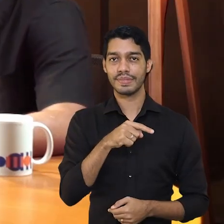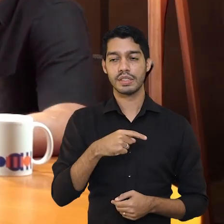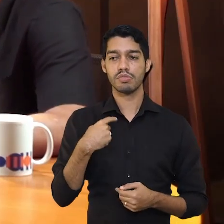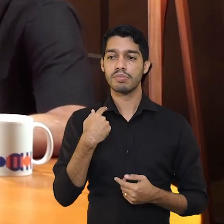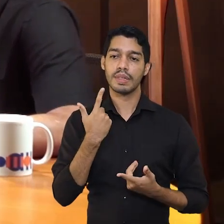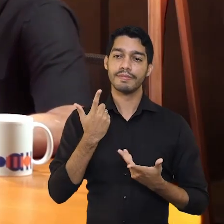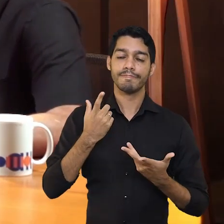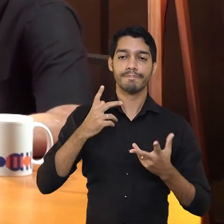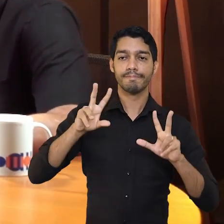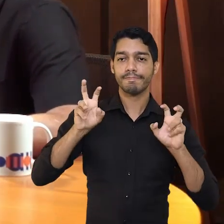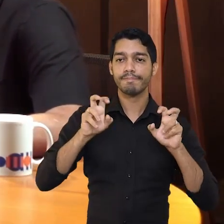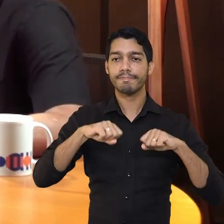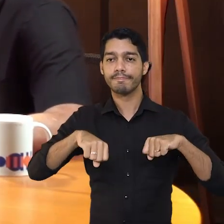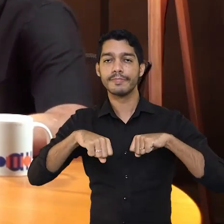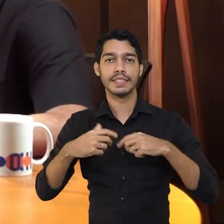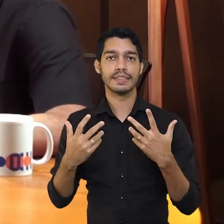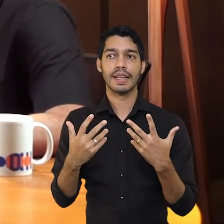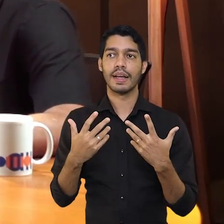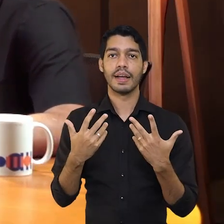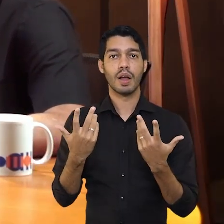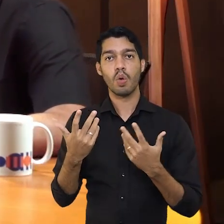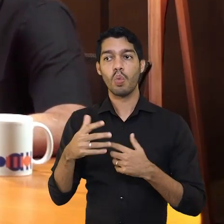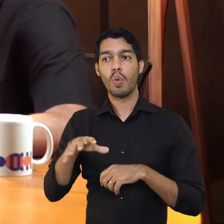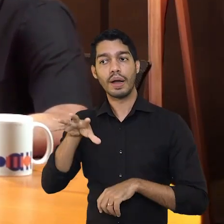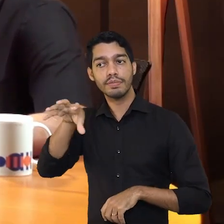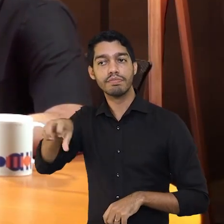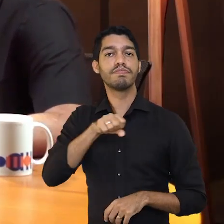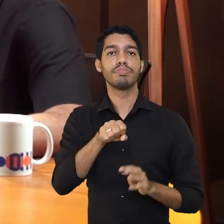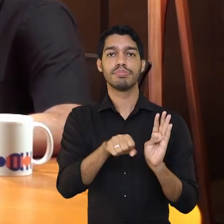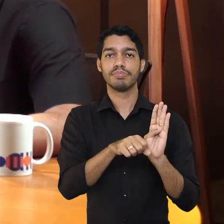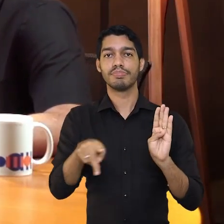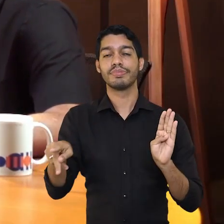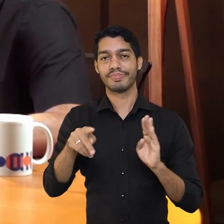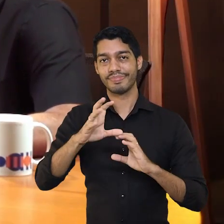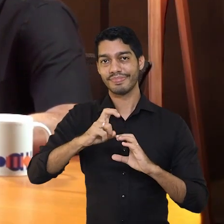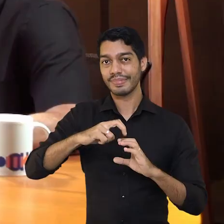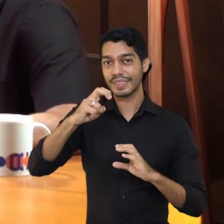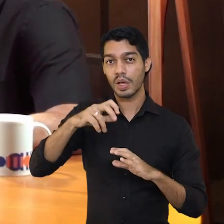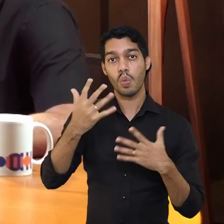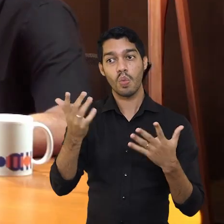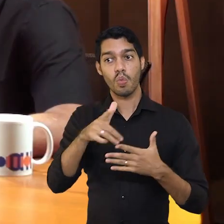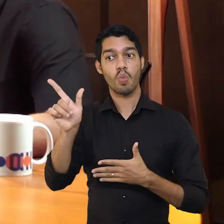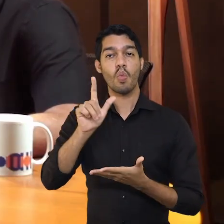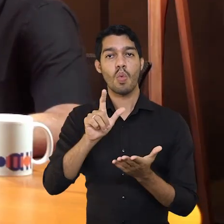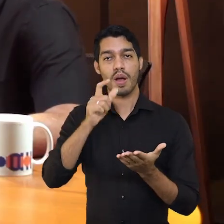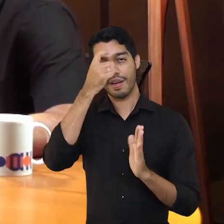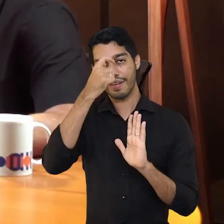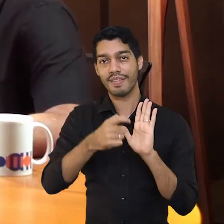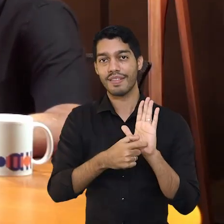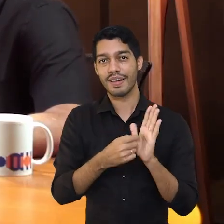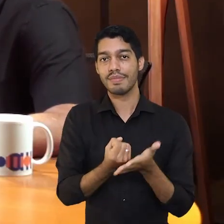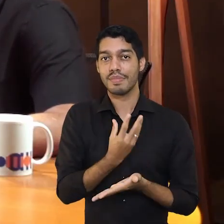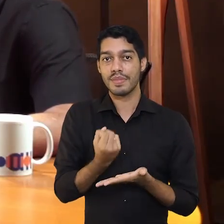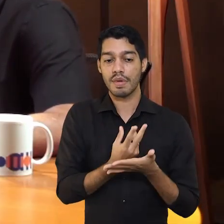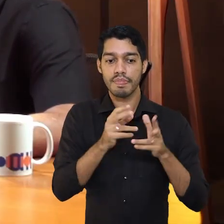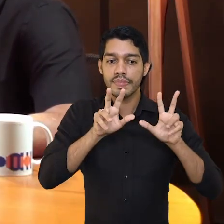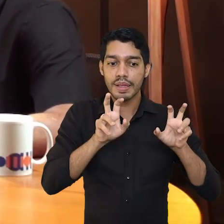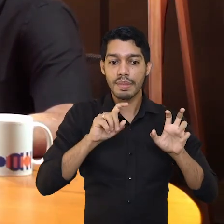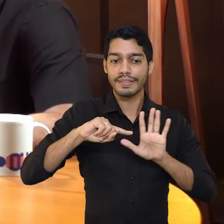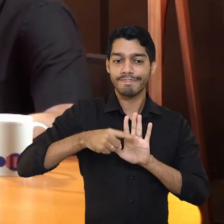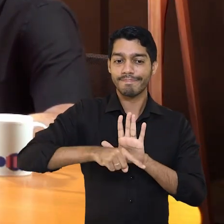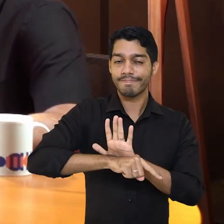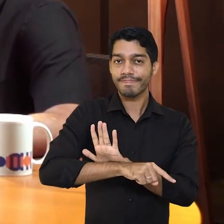está acontecendo. Ou usa o chat ou alguma inteligência artificial generativa para conversar sobre temas super profundos